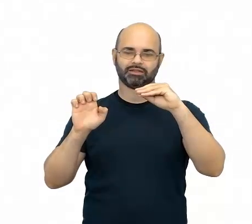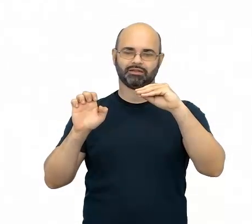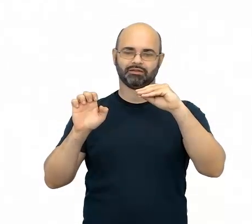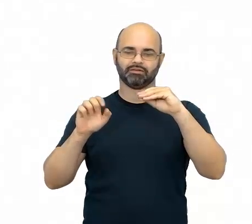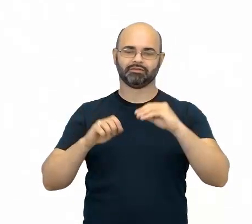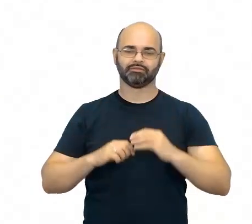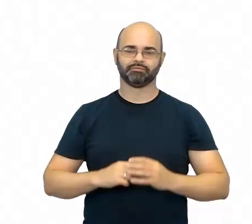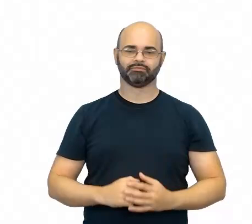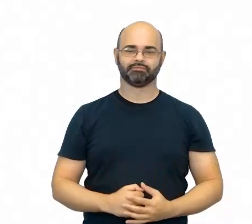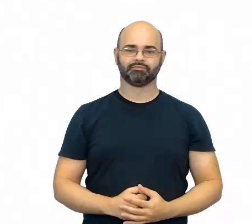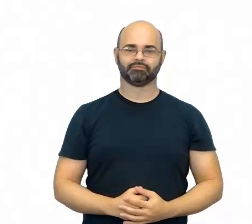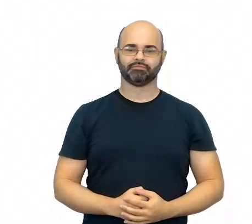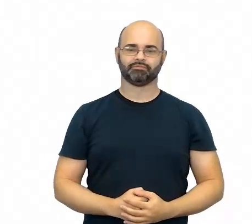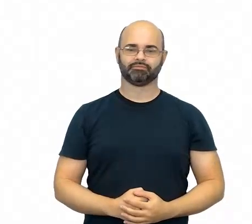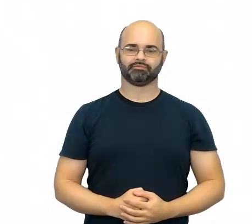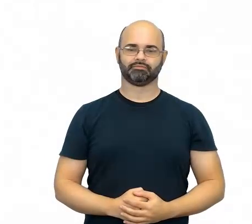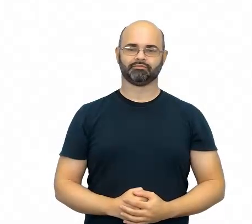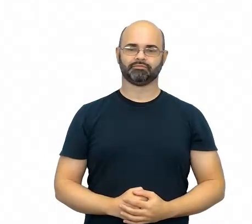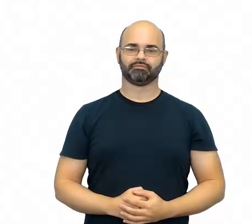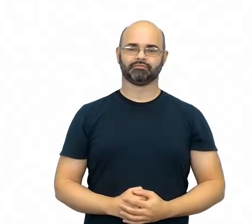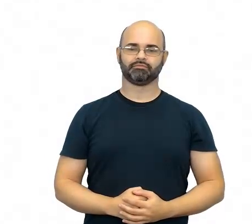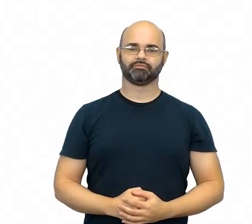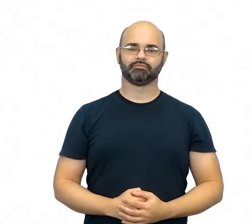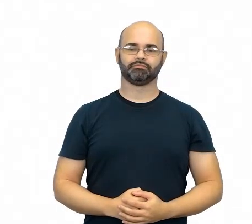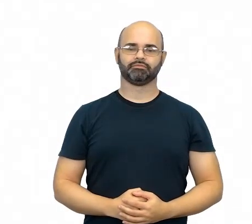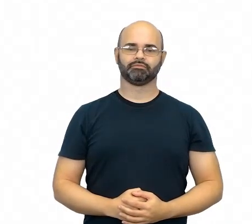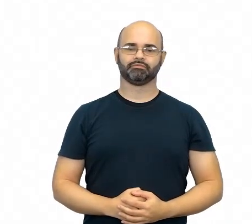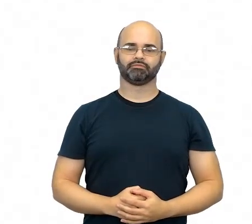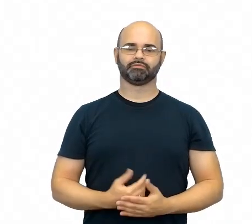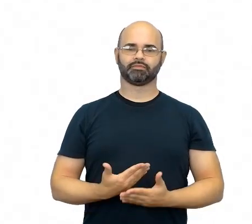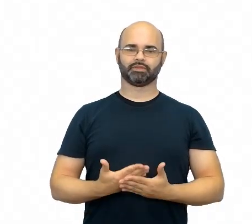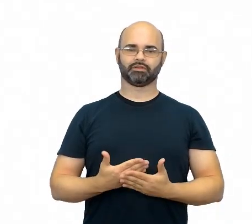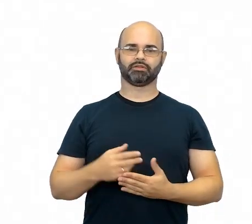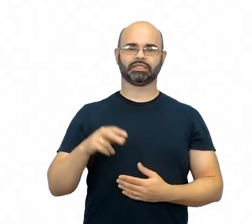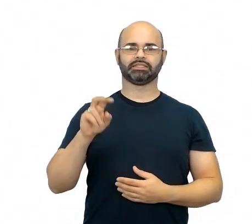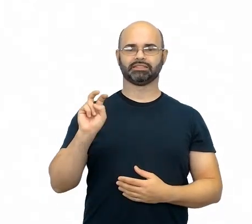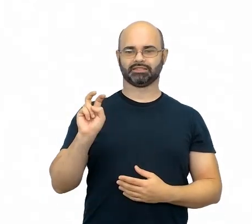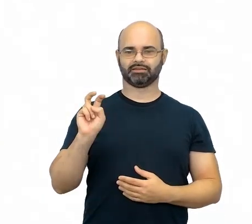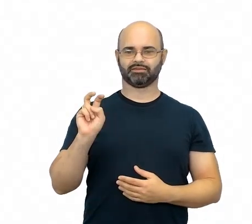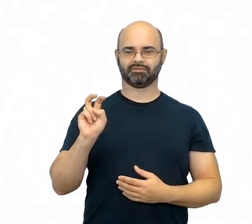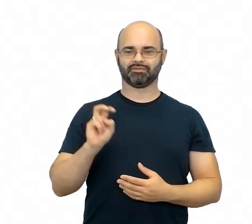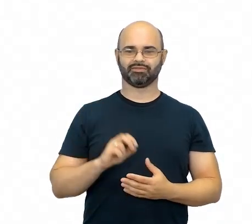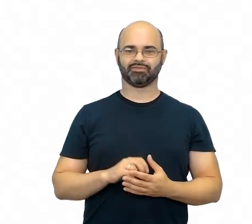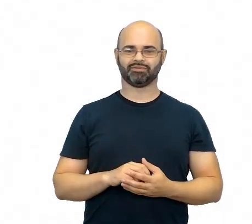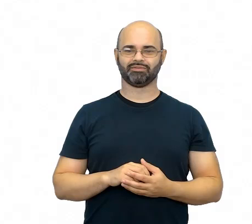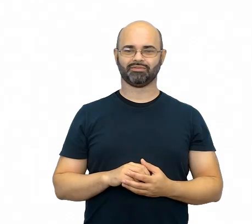Aula 5. Analisando comentários sobre a notícia lida.